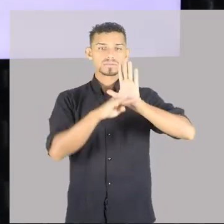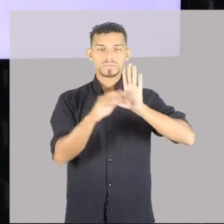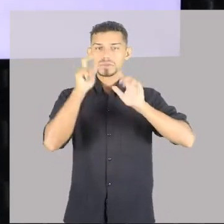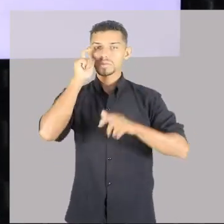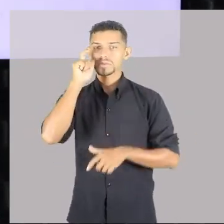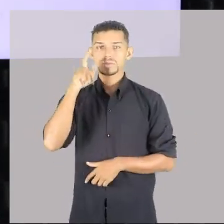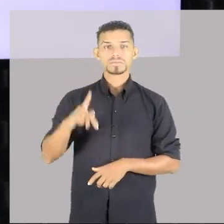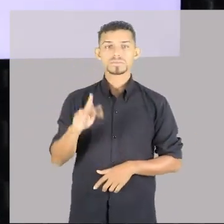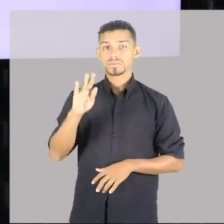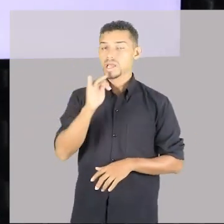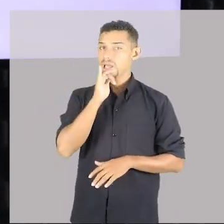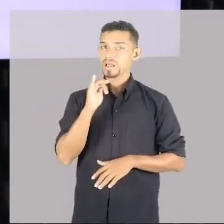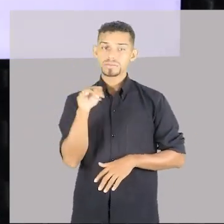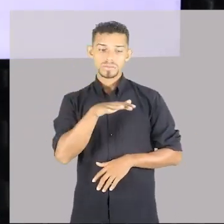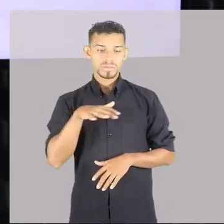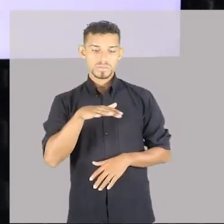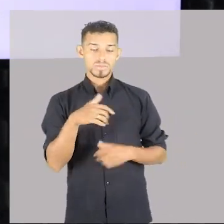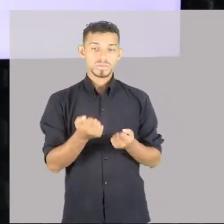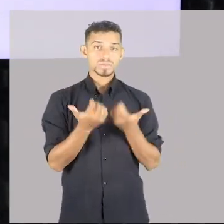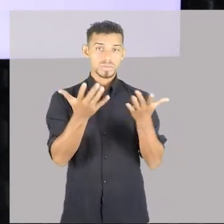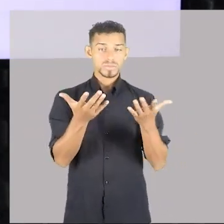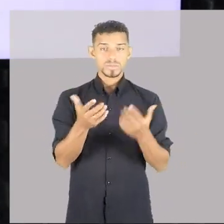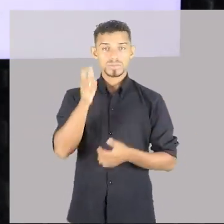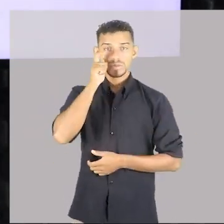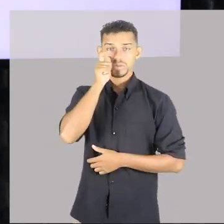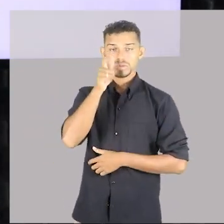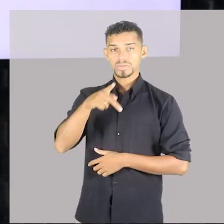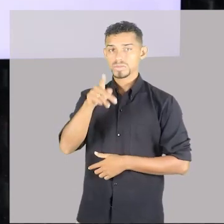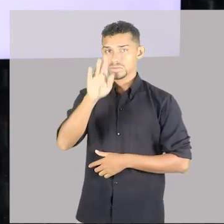interesse público e da indisponibilidade do interesse